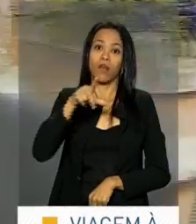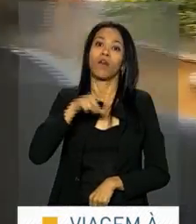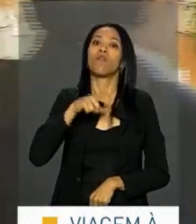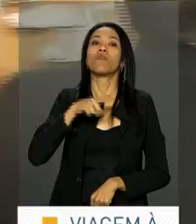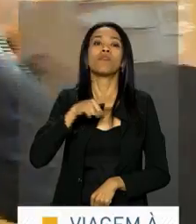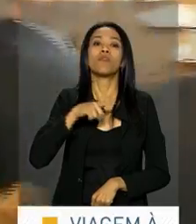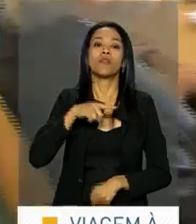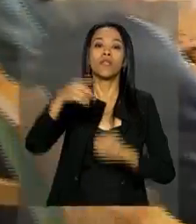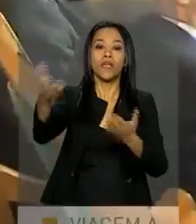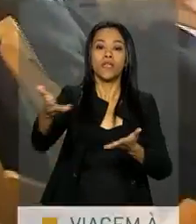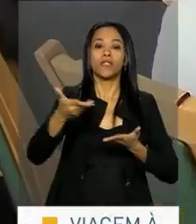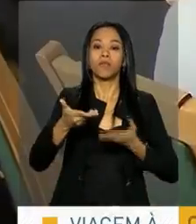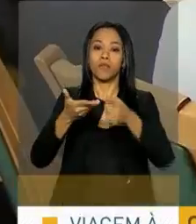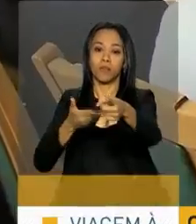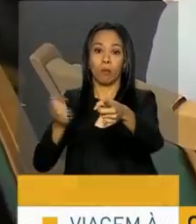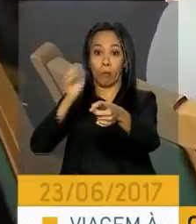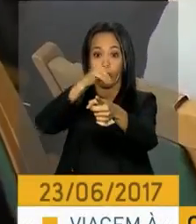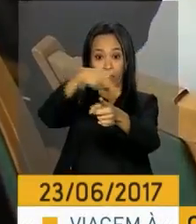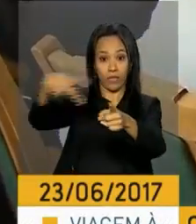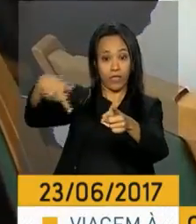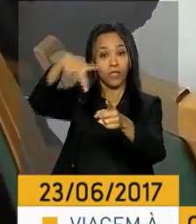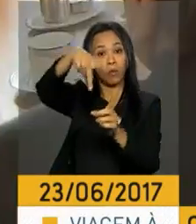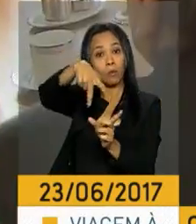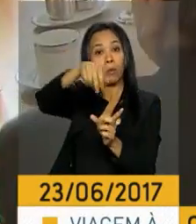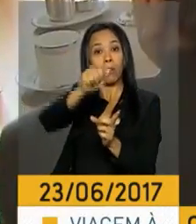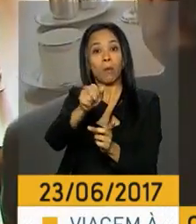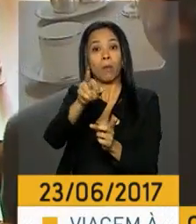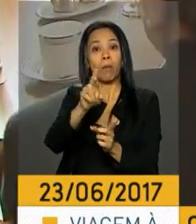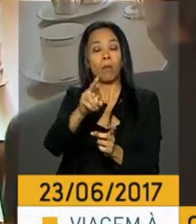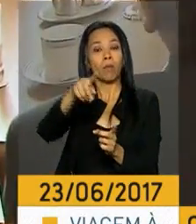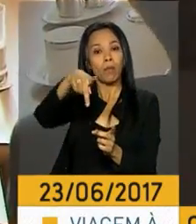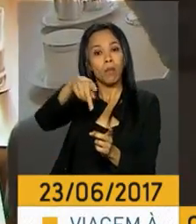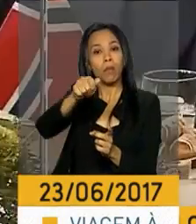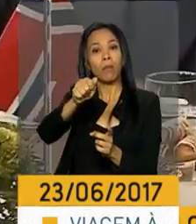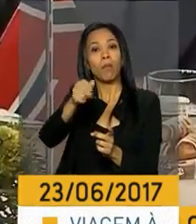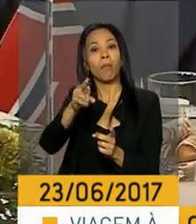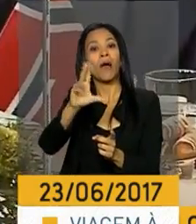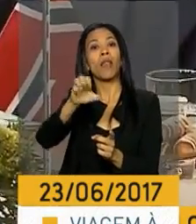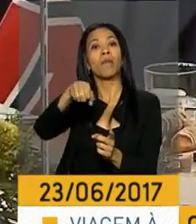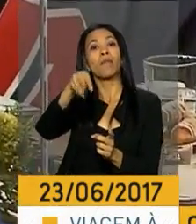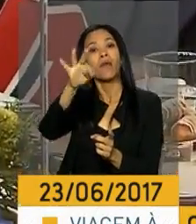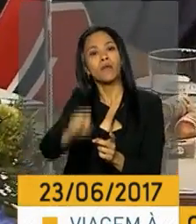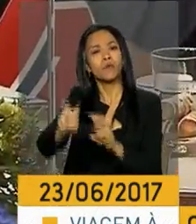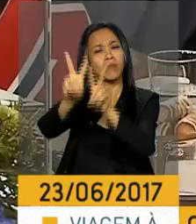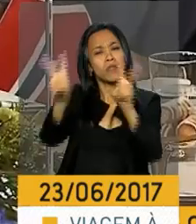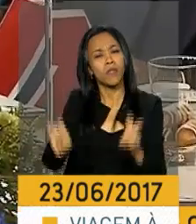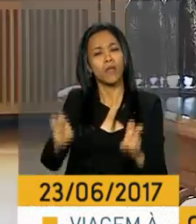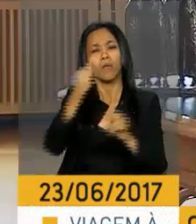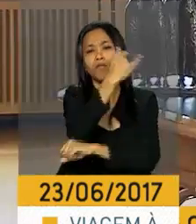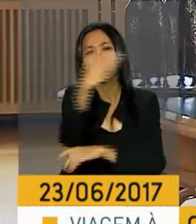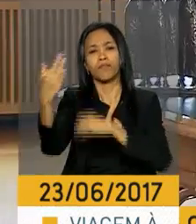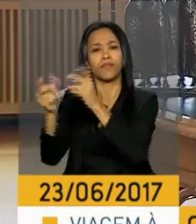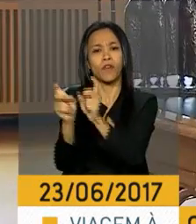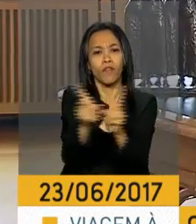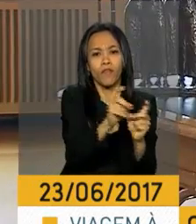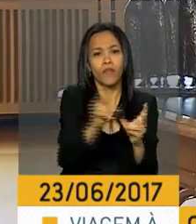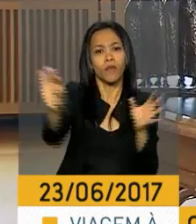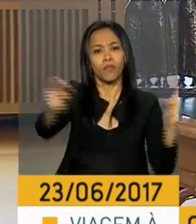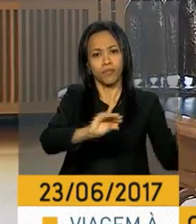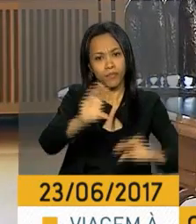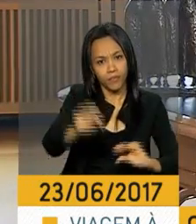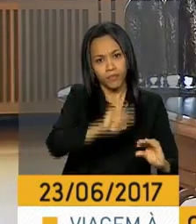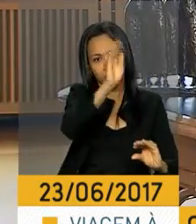pelo presidente do parlamento. Eles também conversaram sobre meio ambiente, comércio e investimentos. A Noruega é um